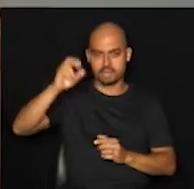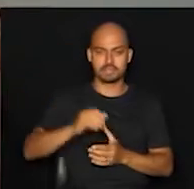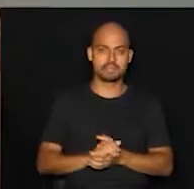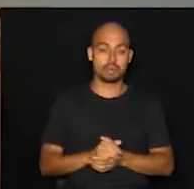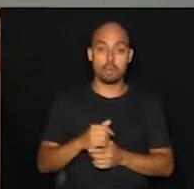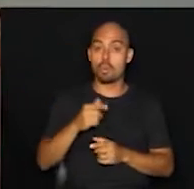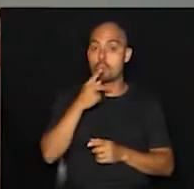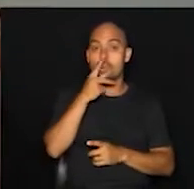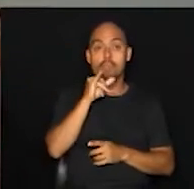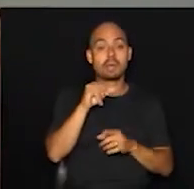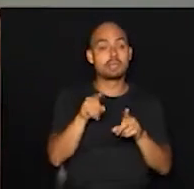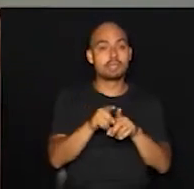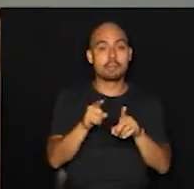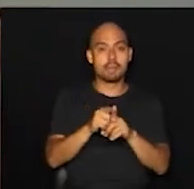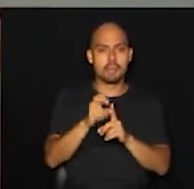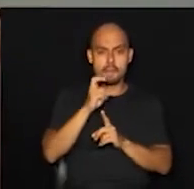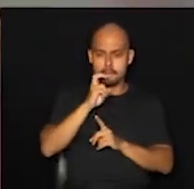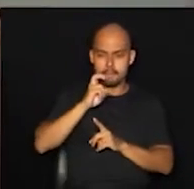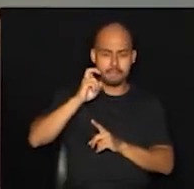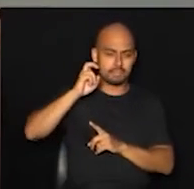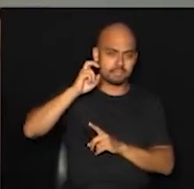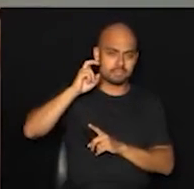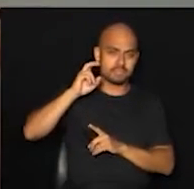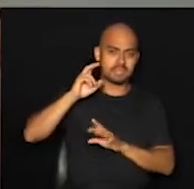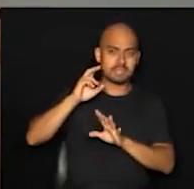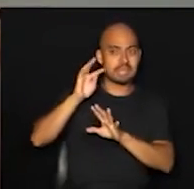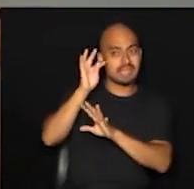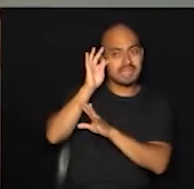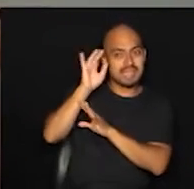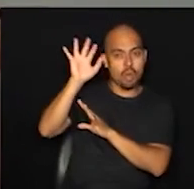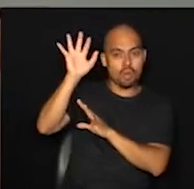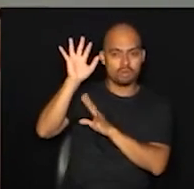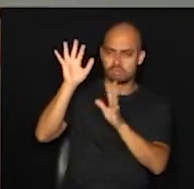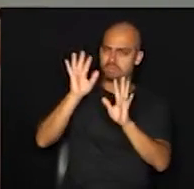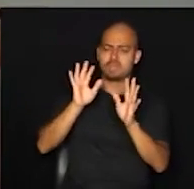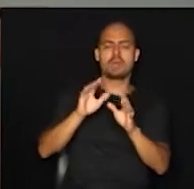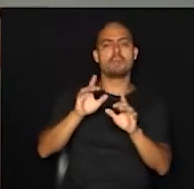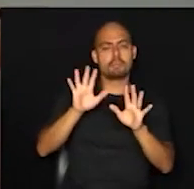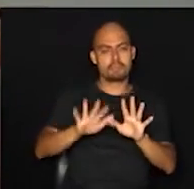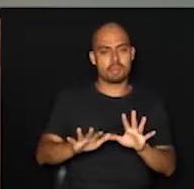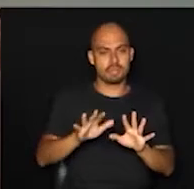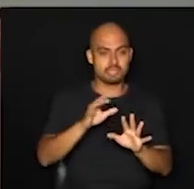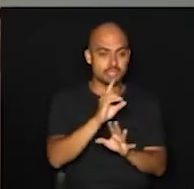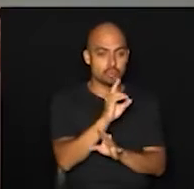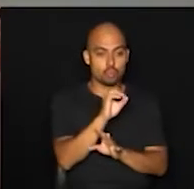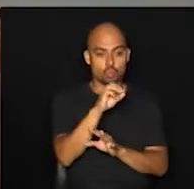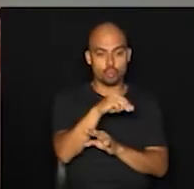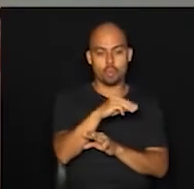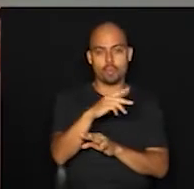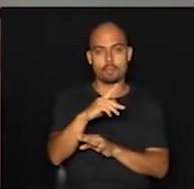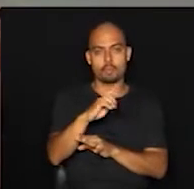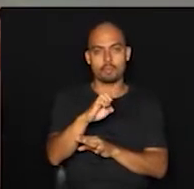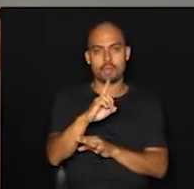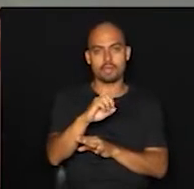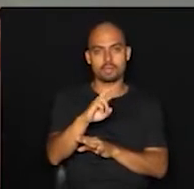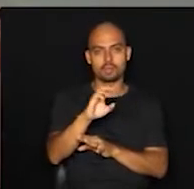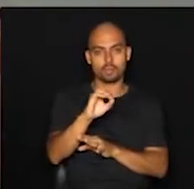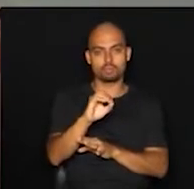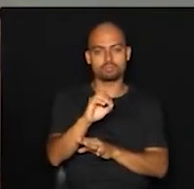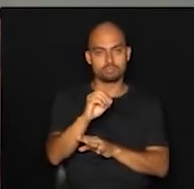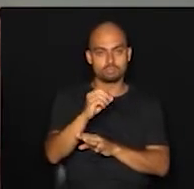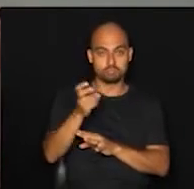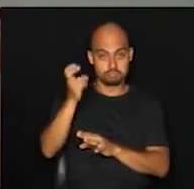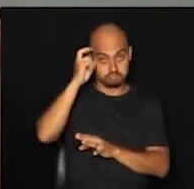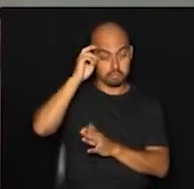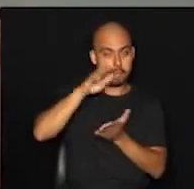pai foram teóricos da ciência. Isso é outra coisa. Dom Pedro II foi até um intelectual que publicou